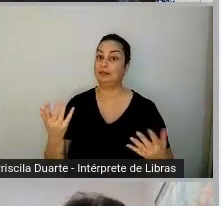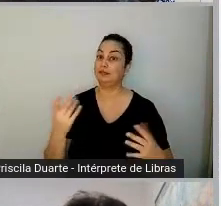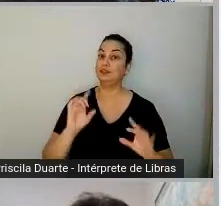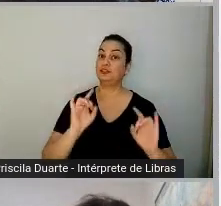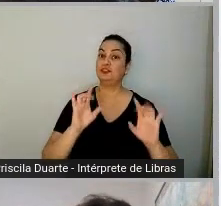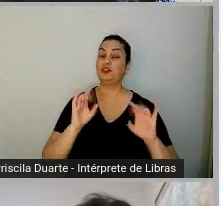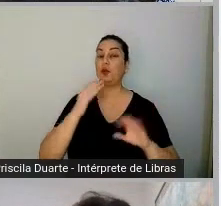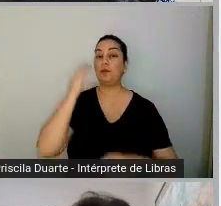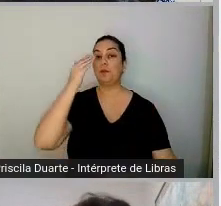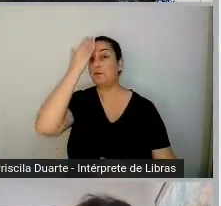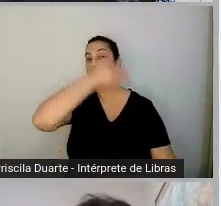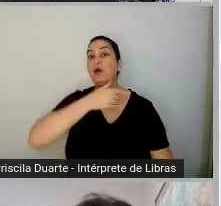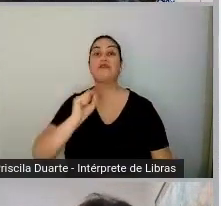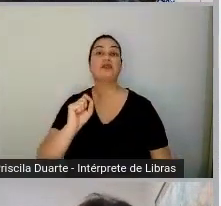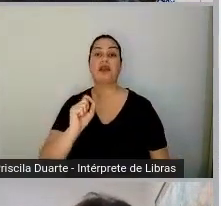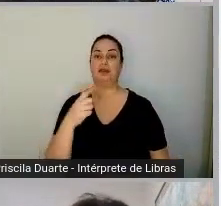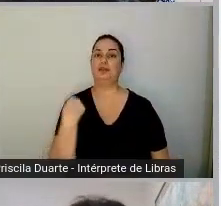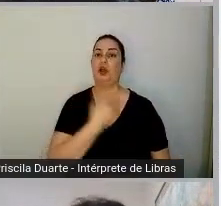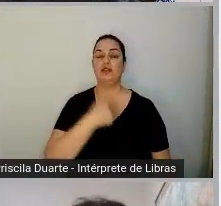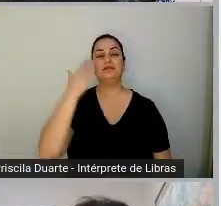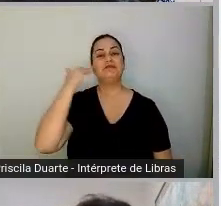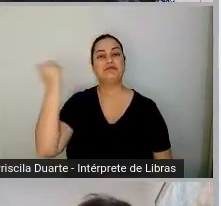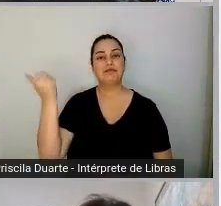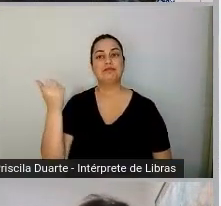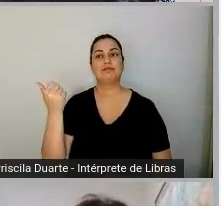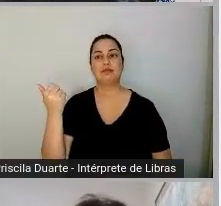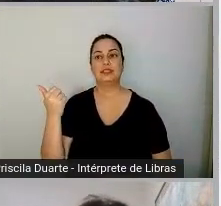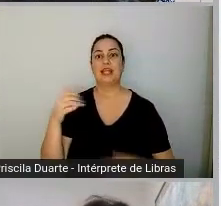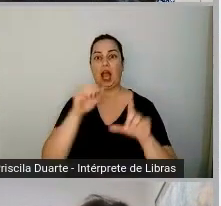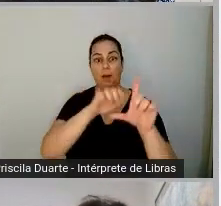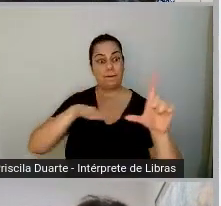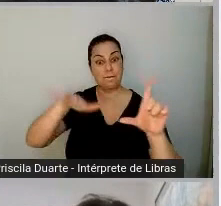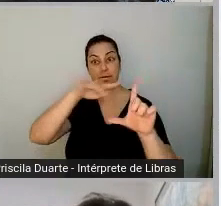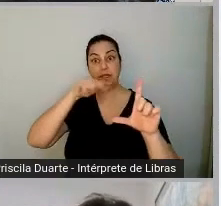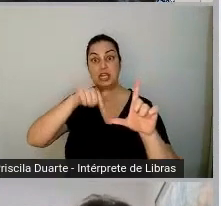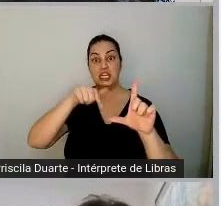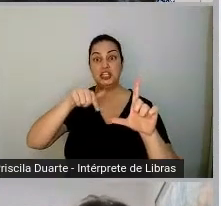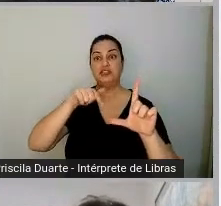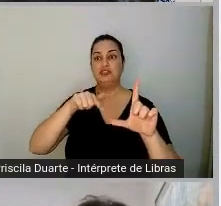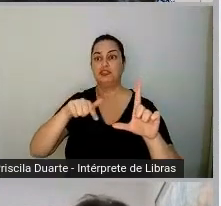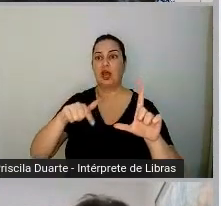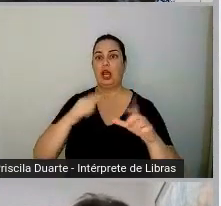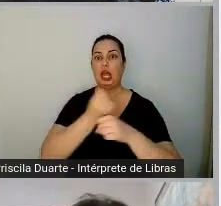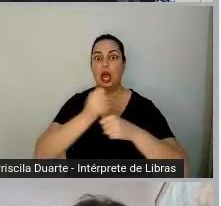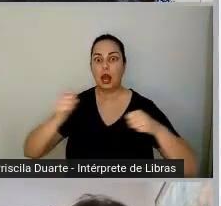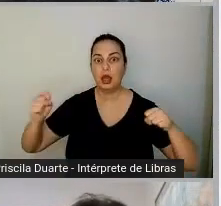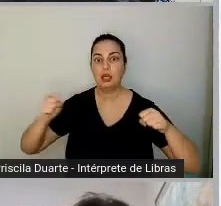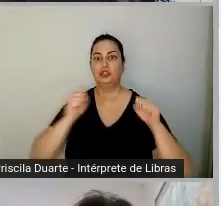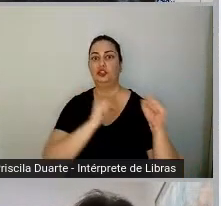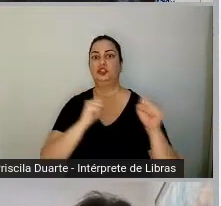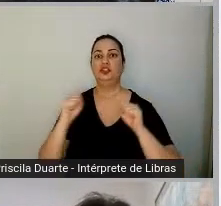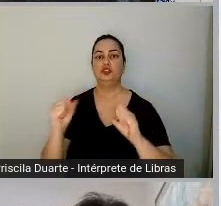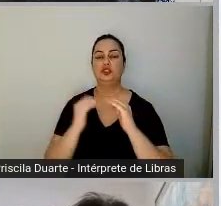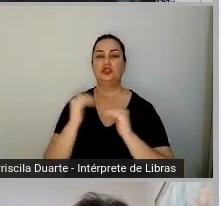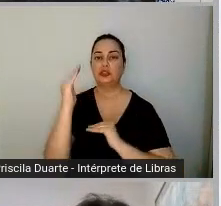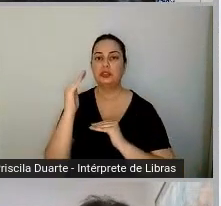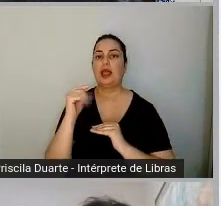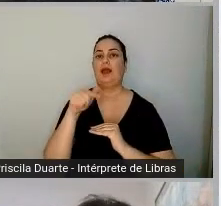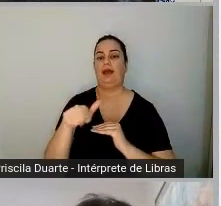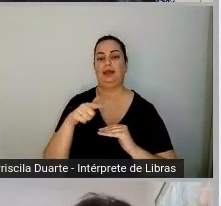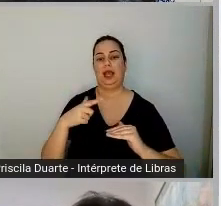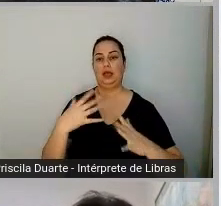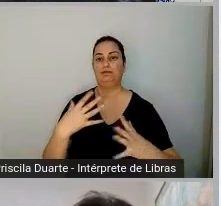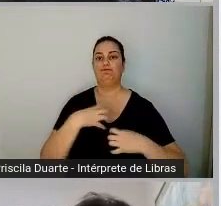estamos incomodando a grande mídia, né? A Folha de São Paulo já foi mais direta no seu título, né?